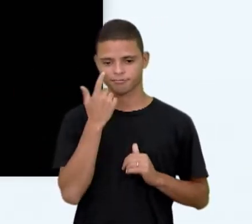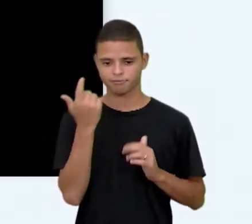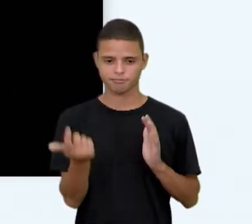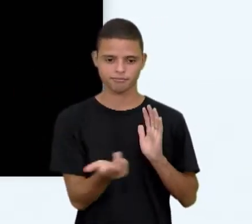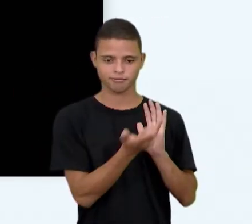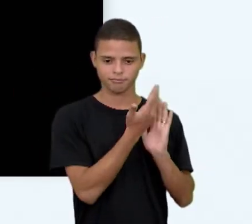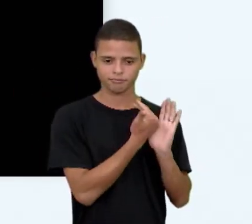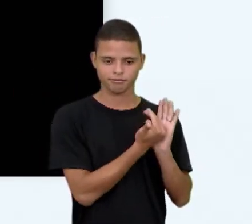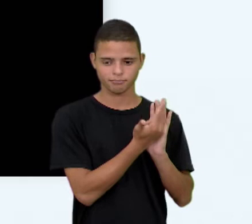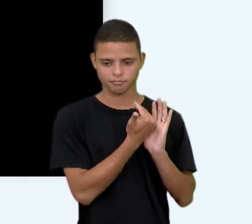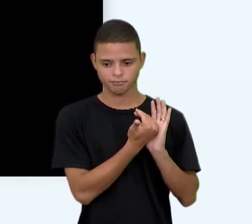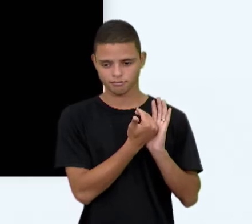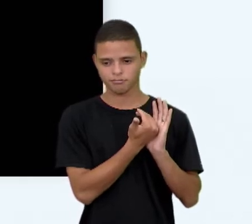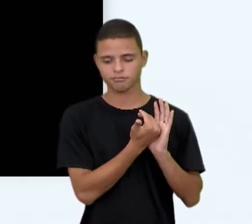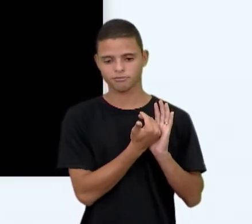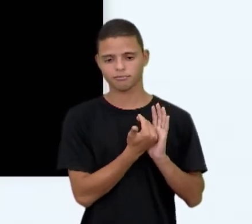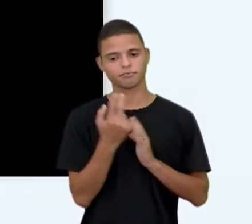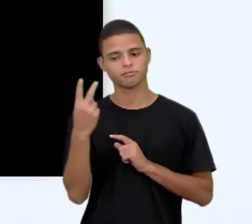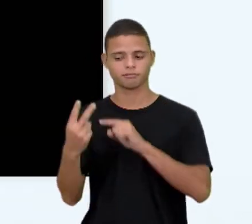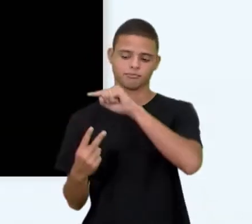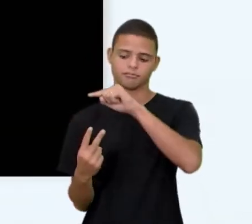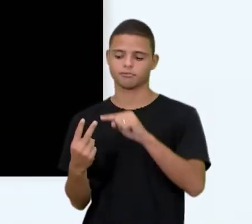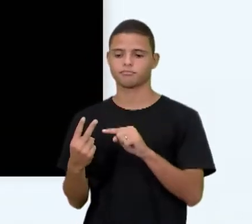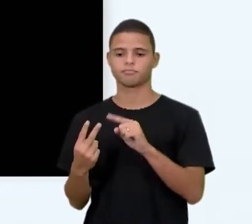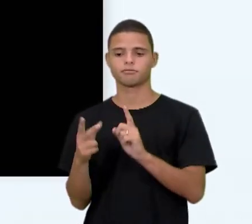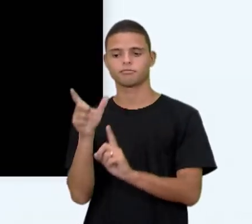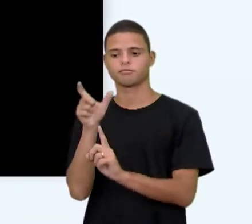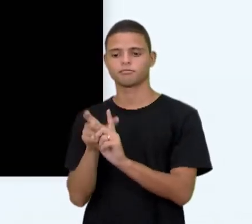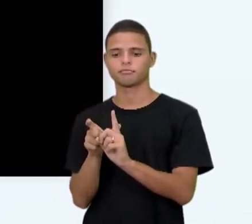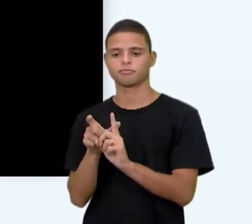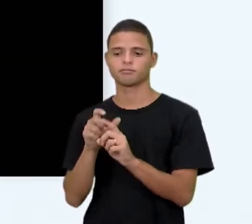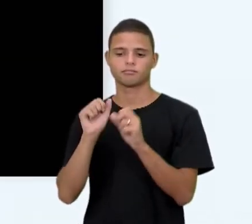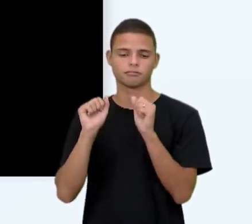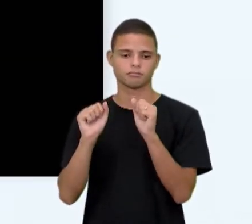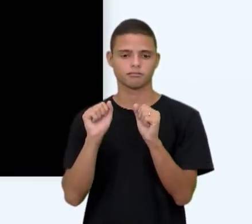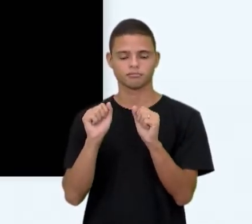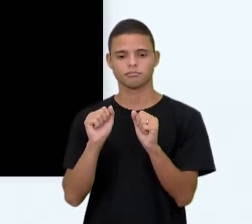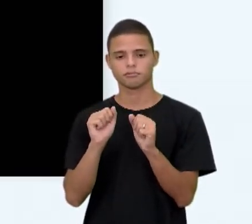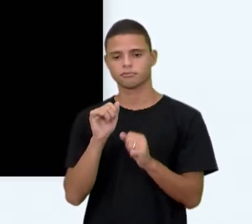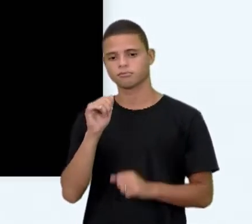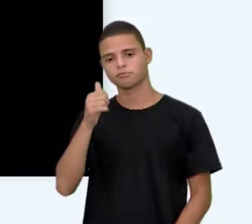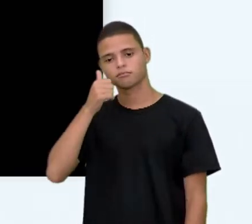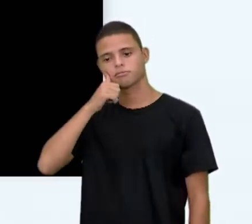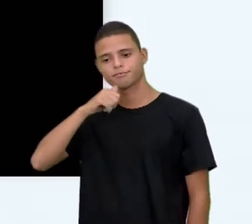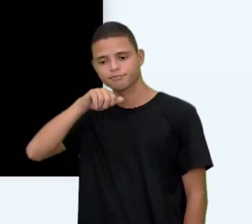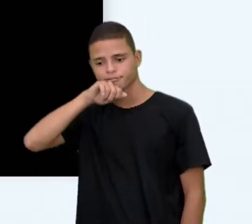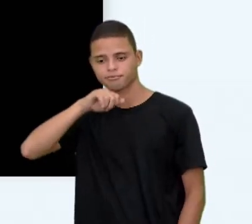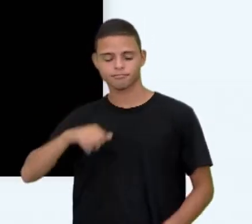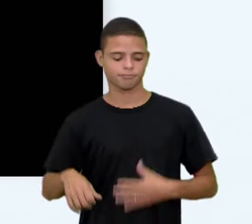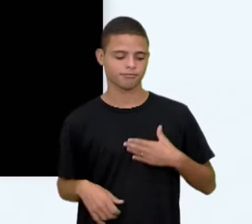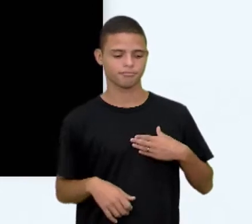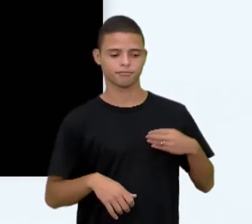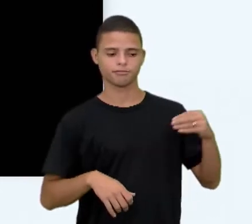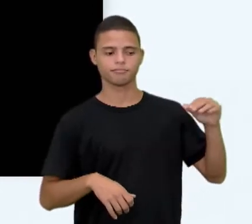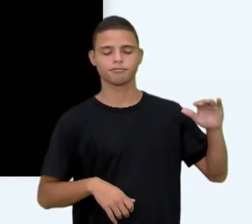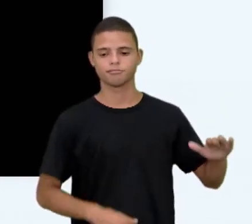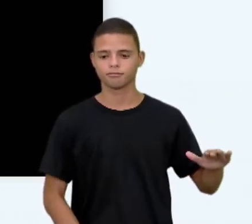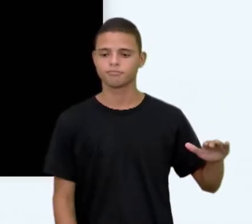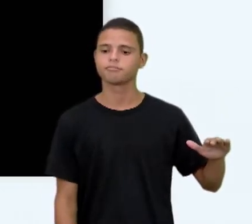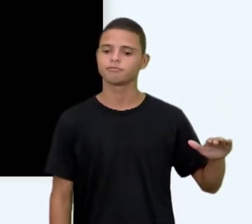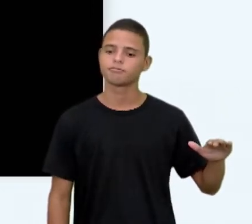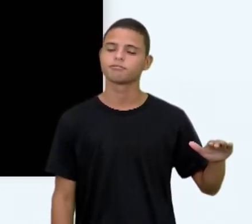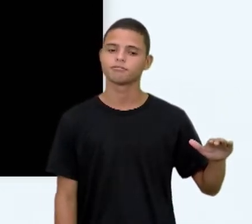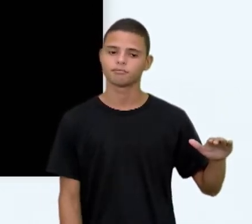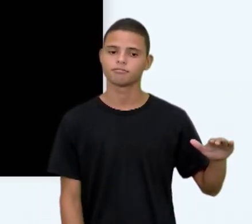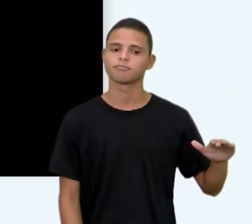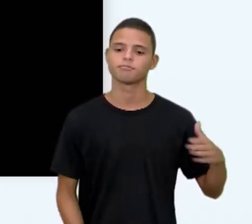a presença de dois personagens que podem ser vistos como a mãe e o filho, de acordo com o